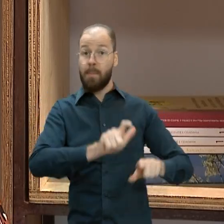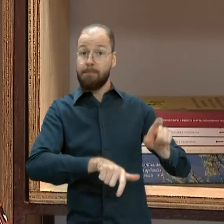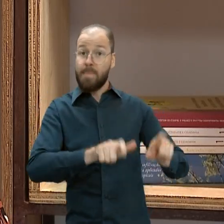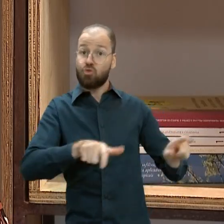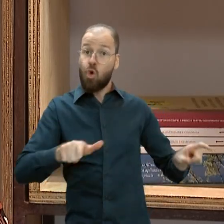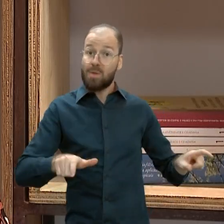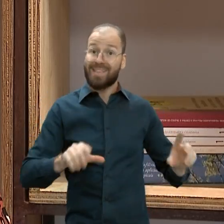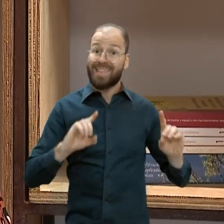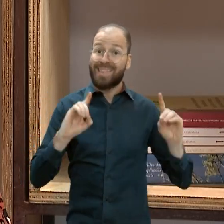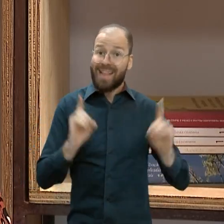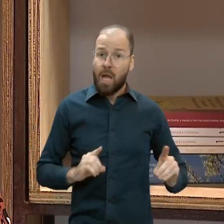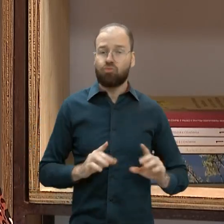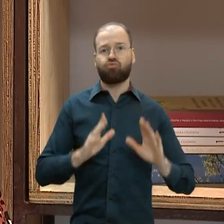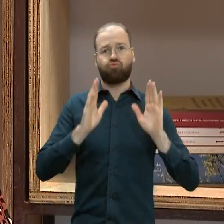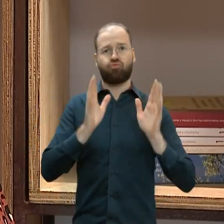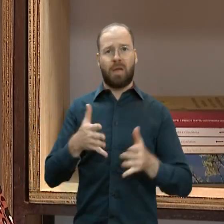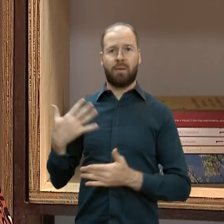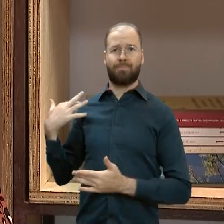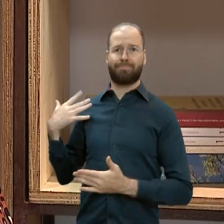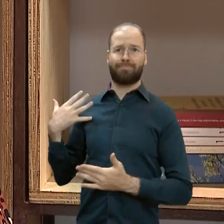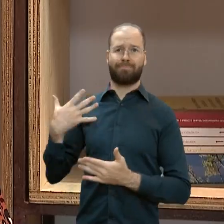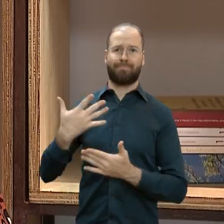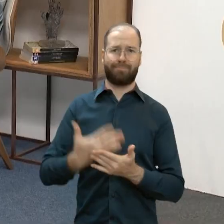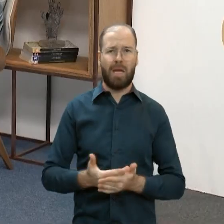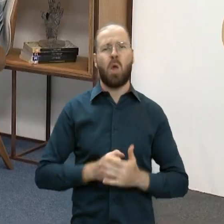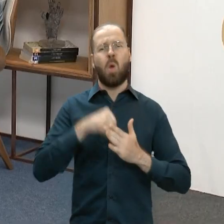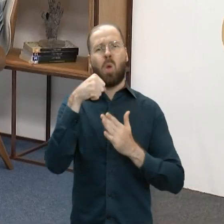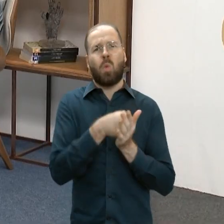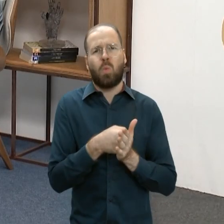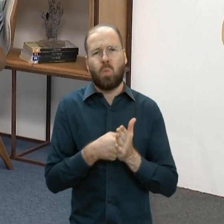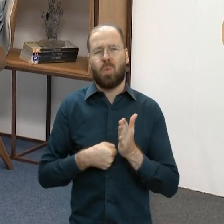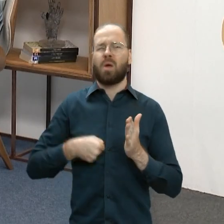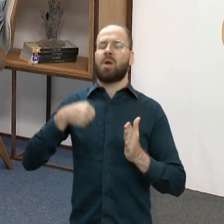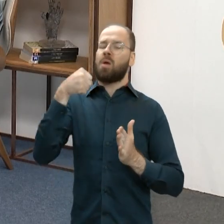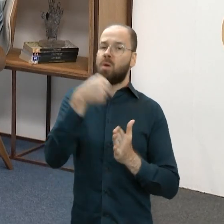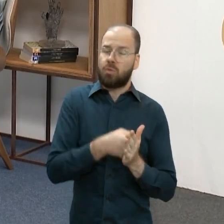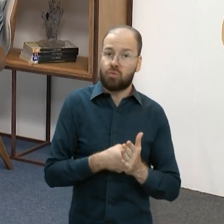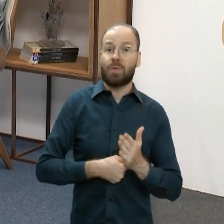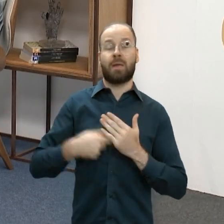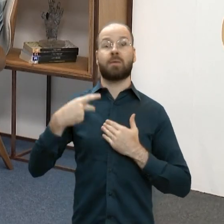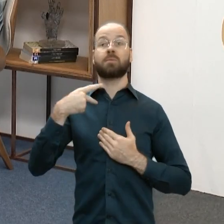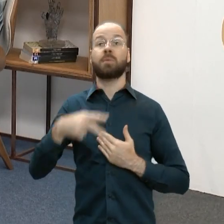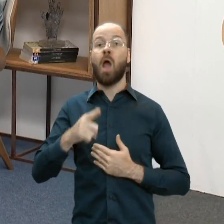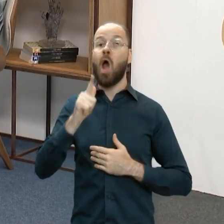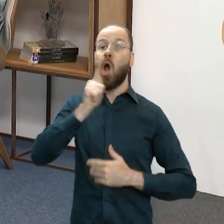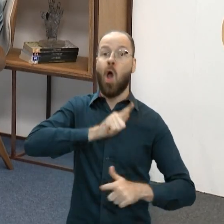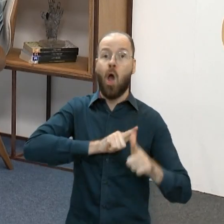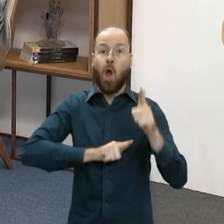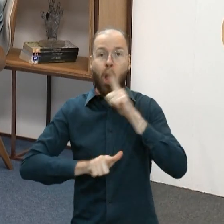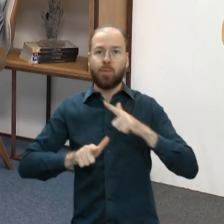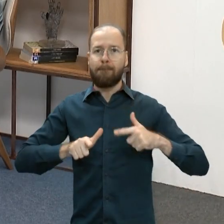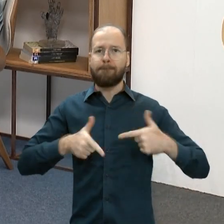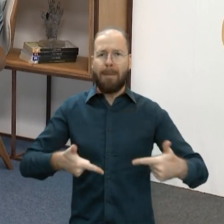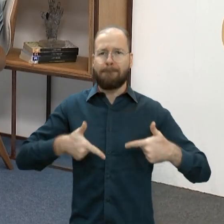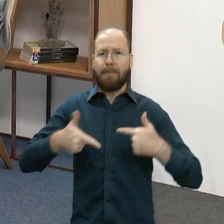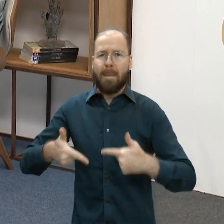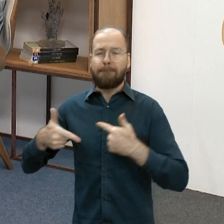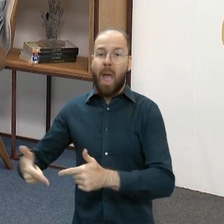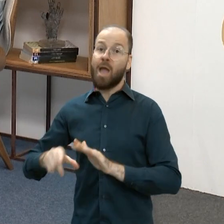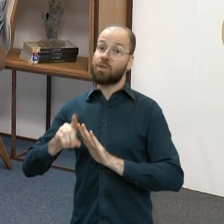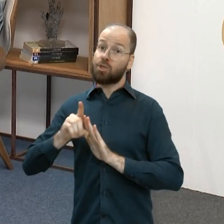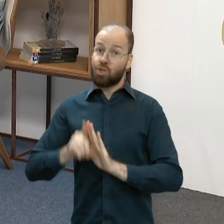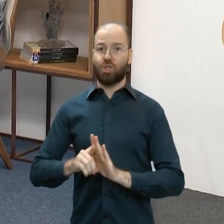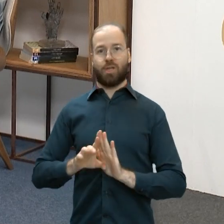seus direitos. Né, André? Foi uma luta árdua. né? Tiveram que vencer